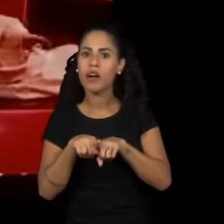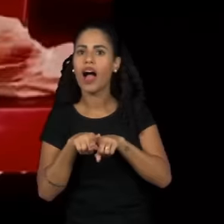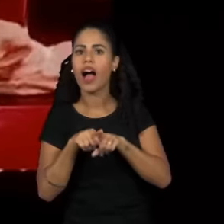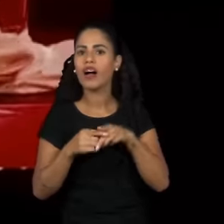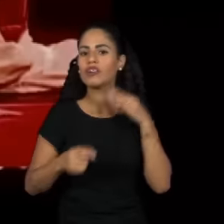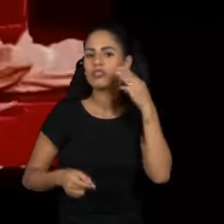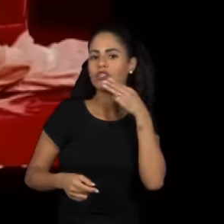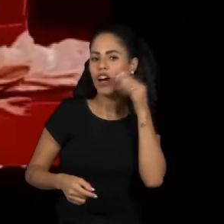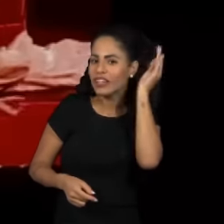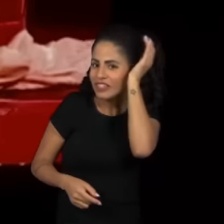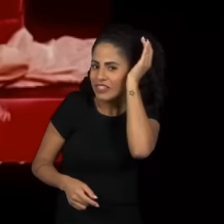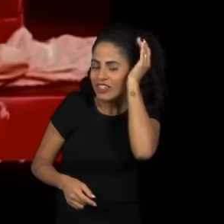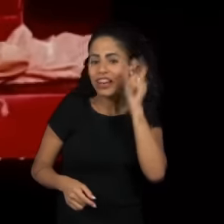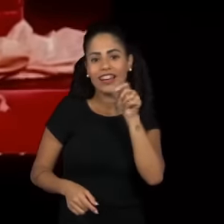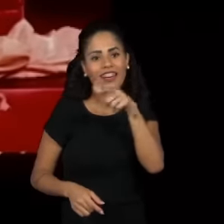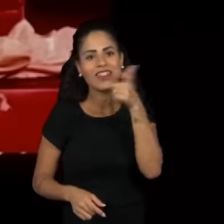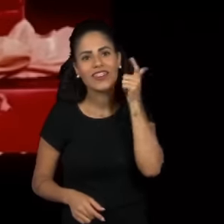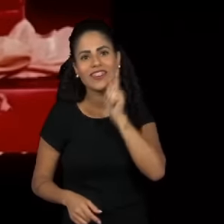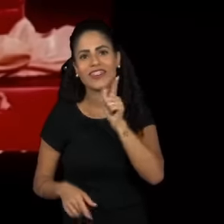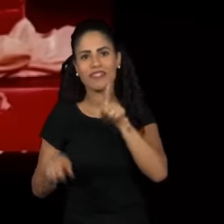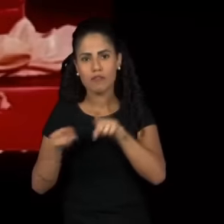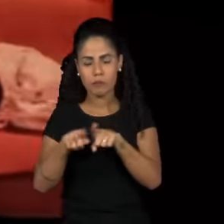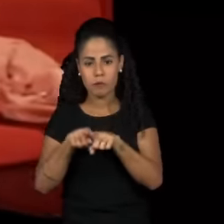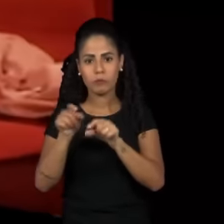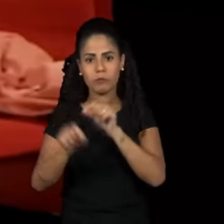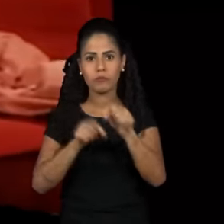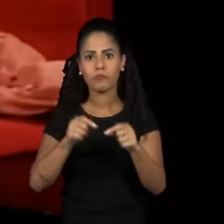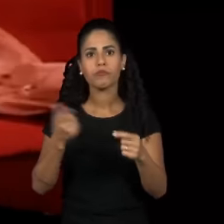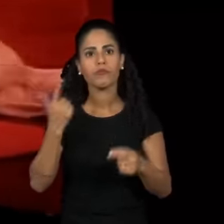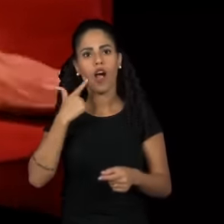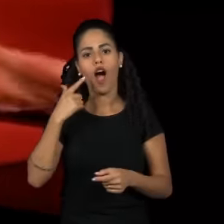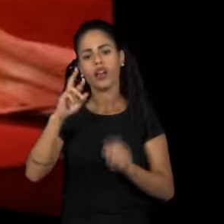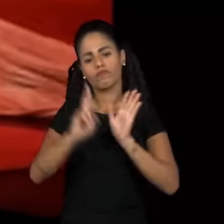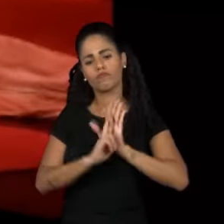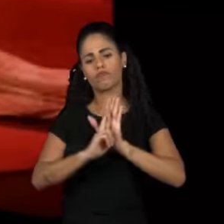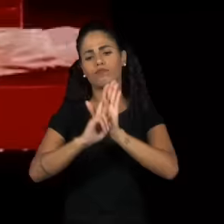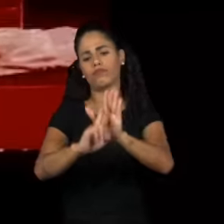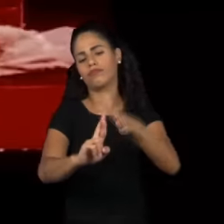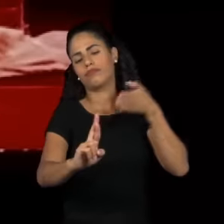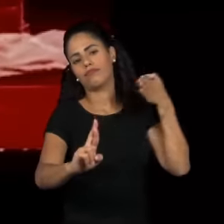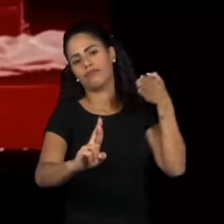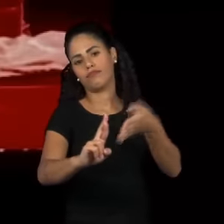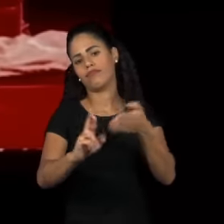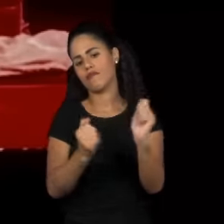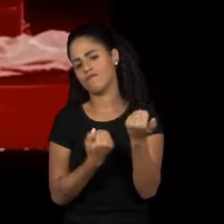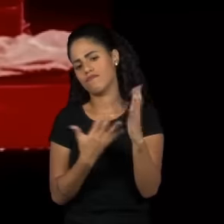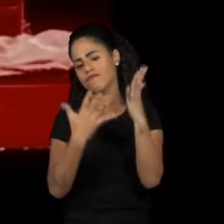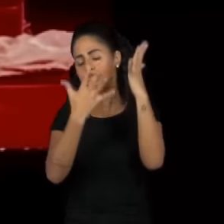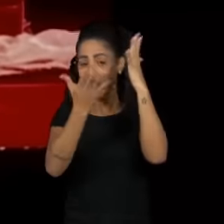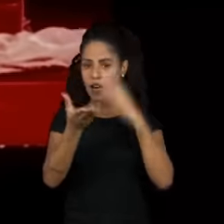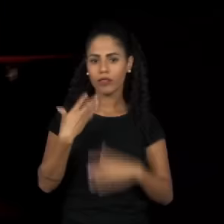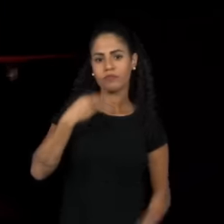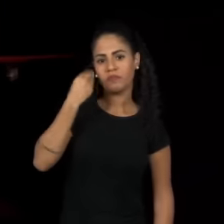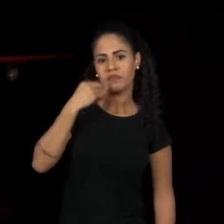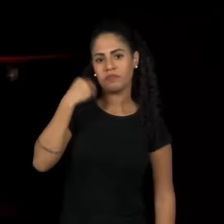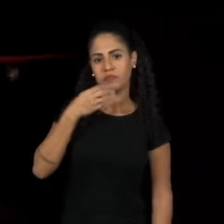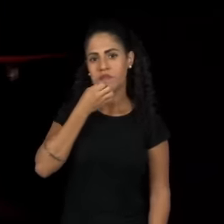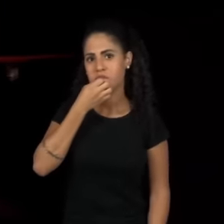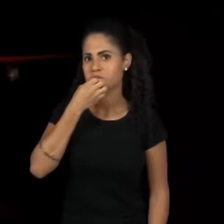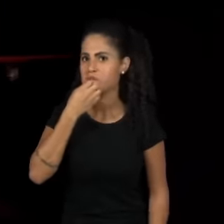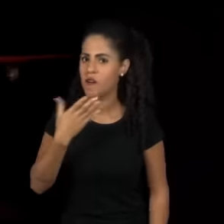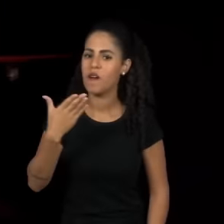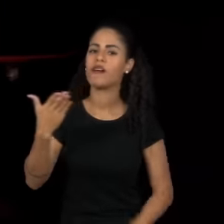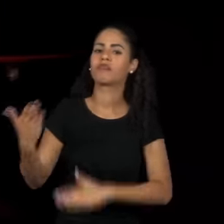seu primeiro papel cômico. E faz questão de reverenciar a sua mestra ao dizer que essa experiência deu um